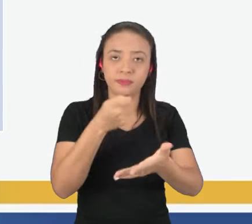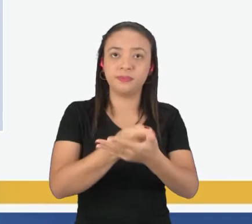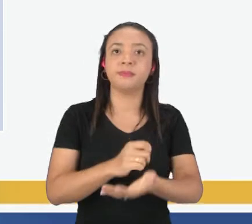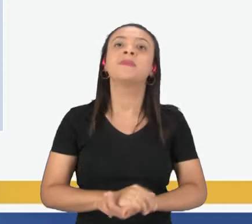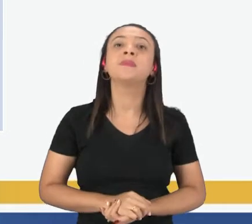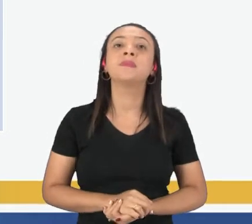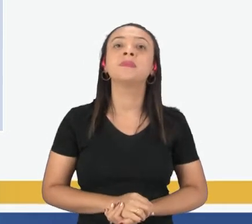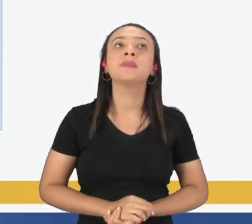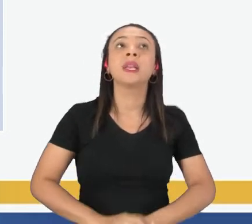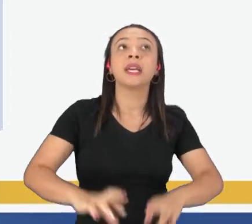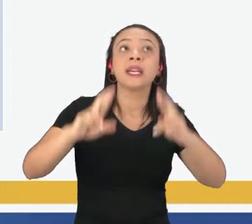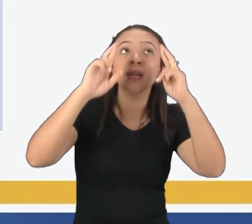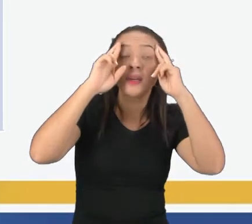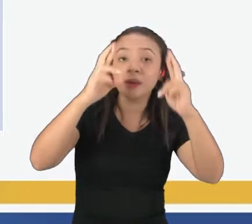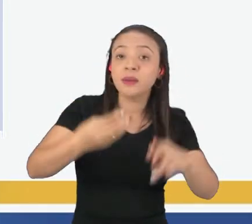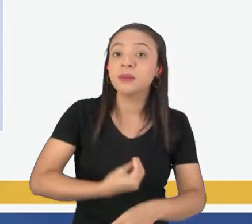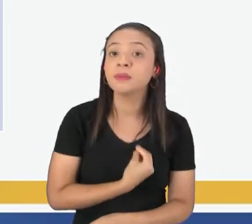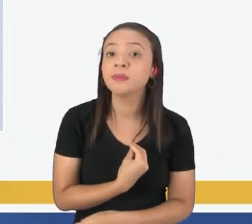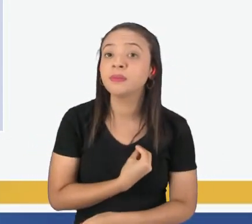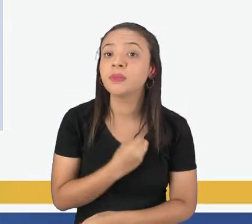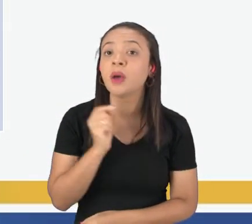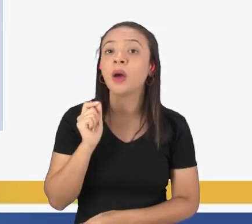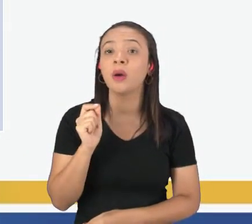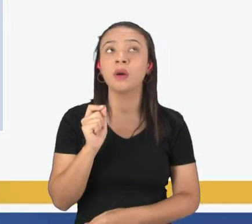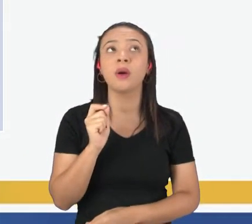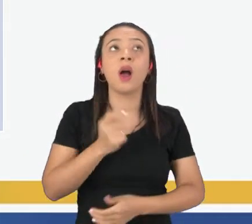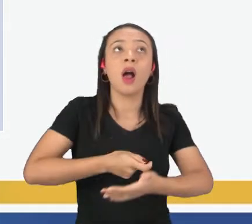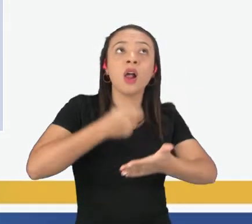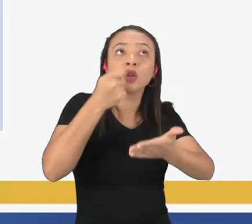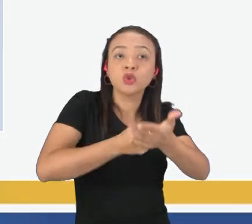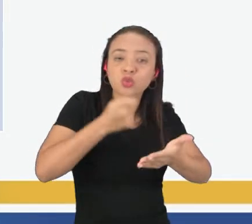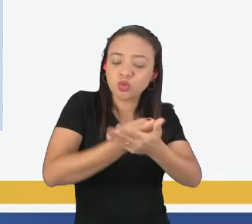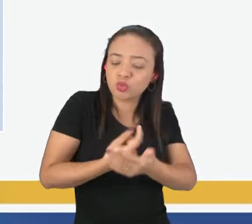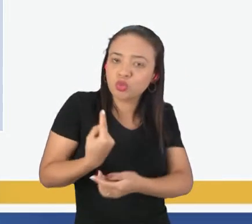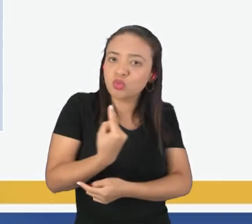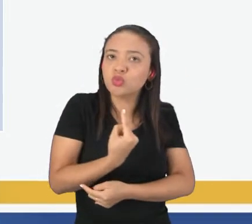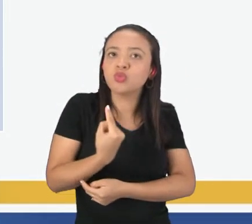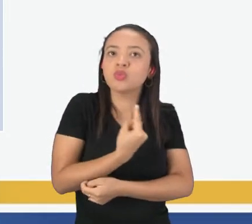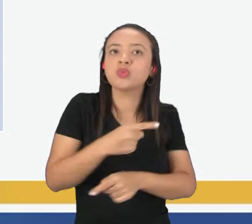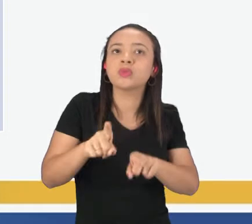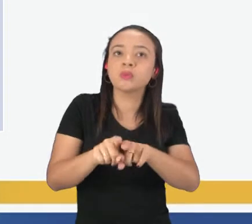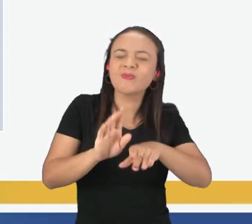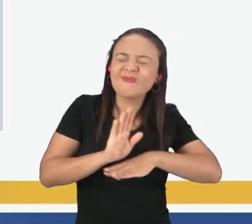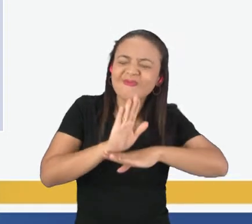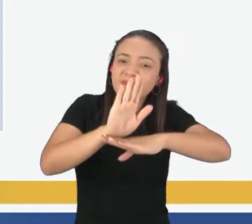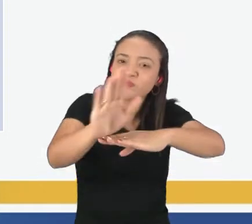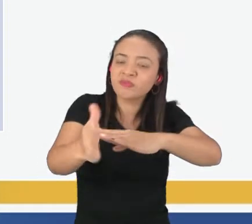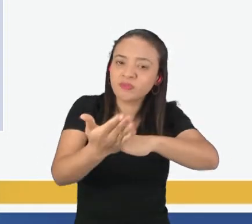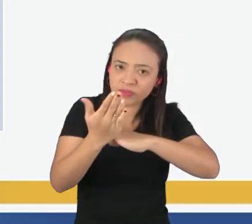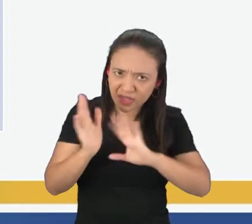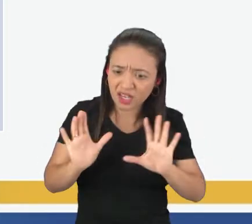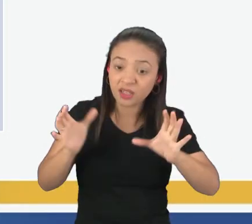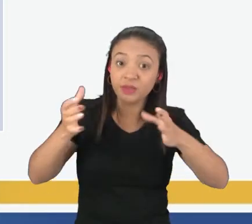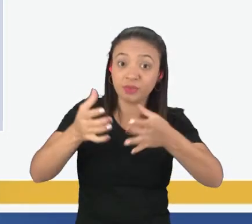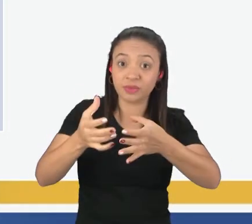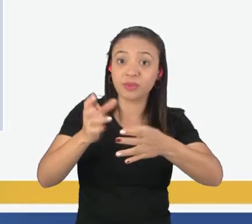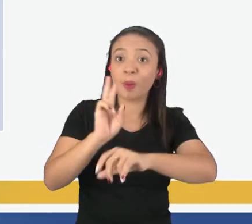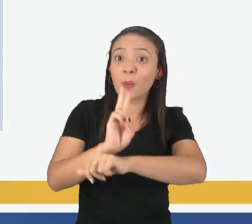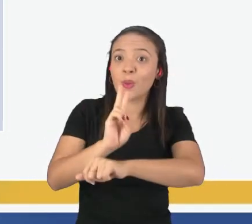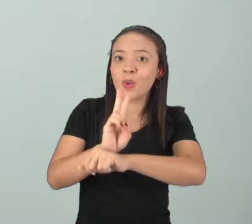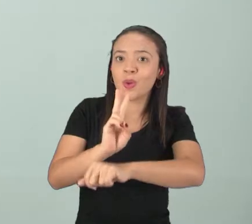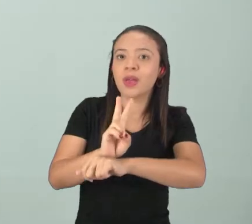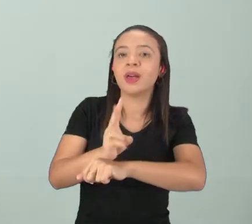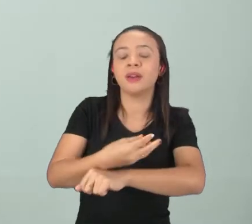Na questão do respeito à vida, a defesa individual, a ajuda coletiva por preservação da